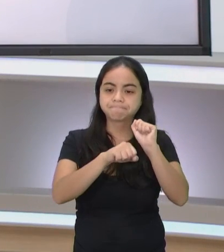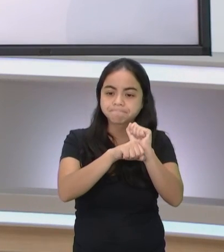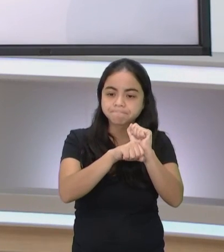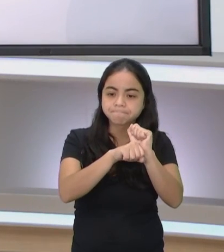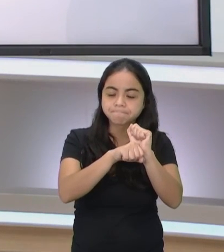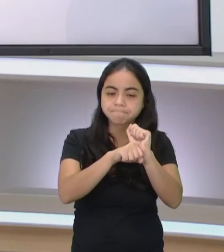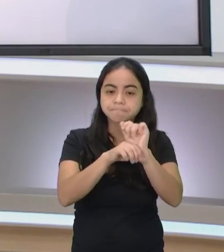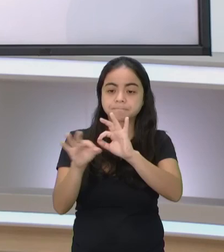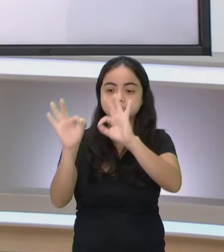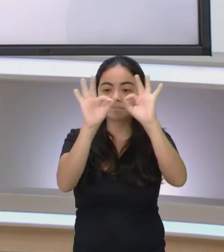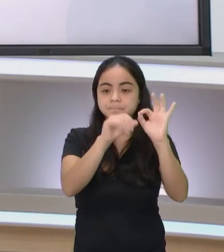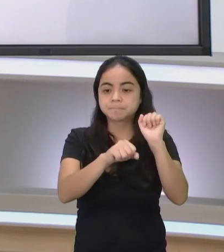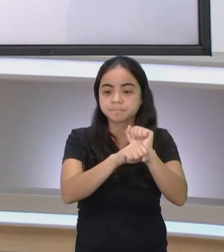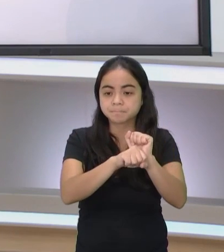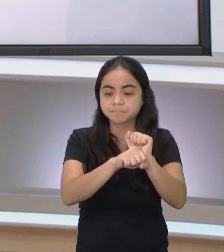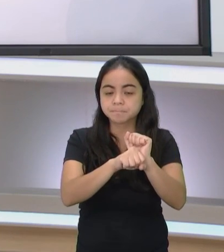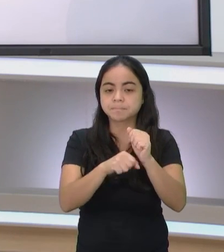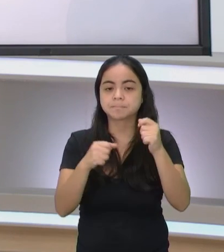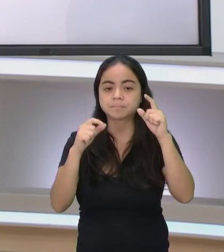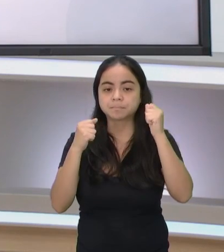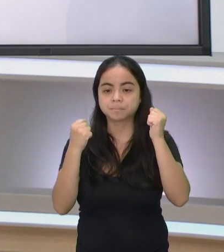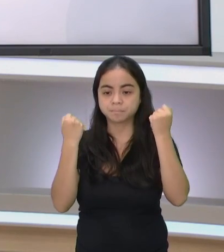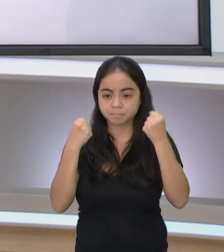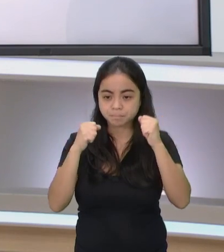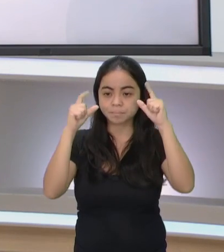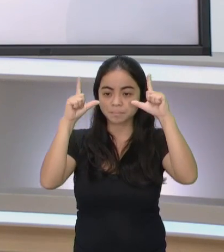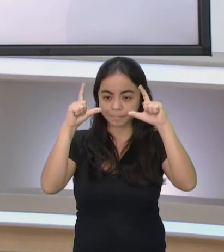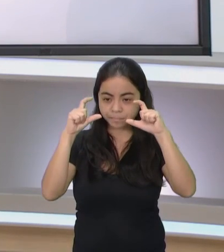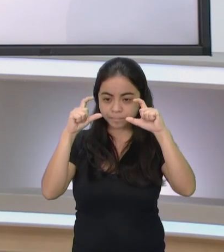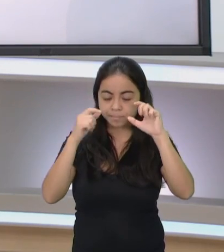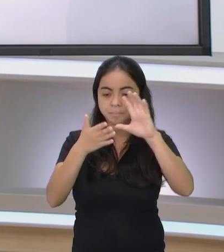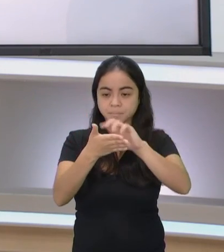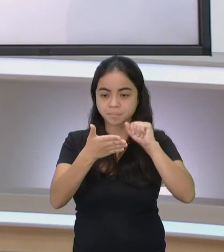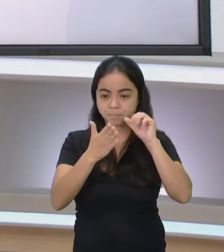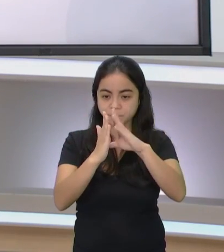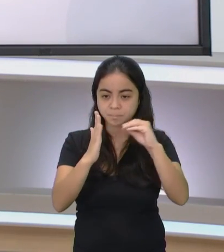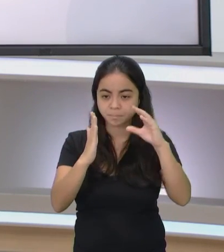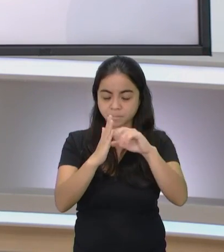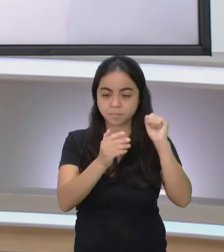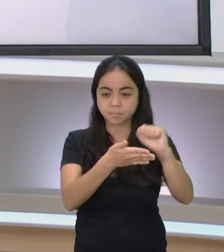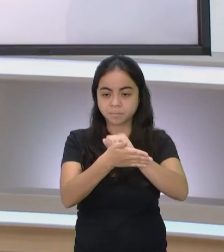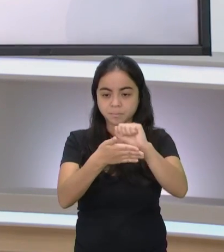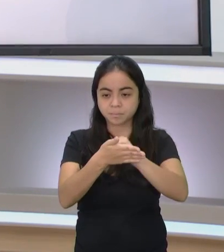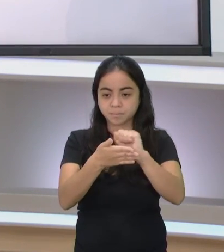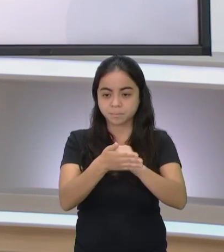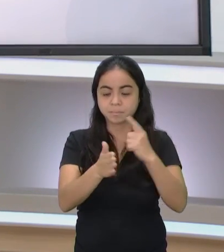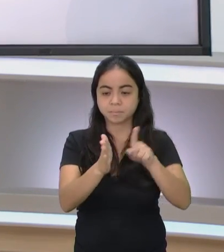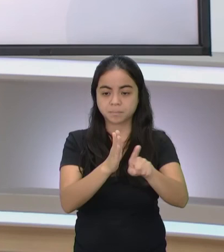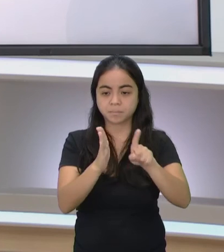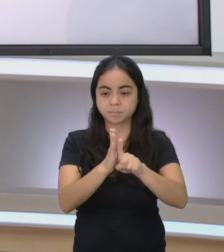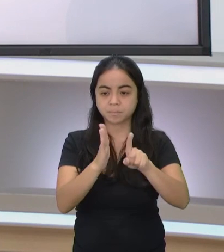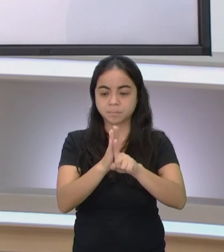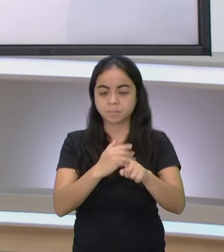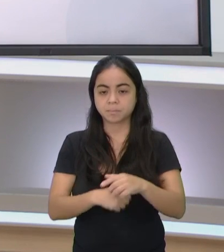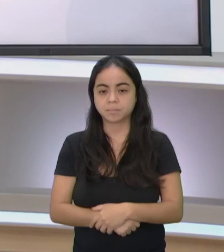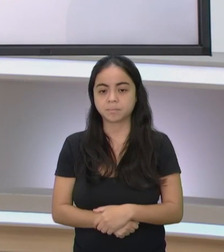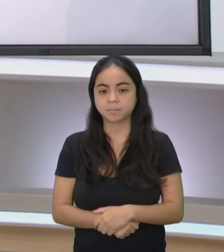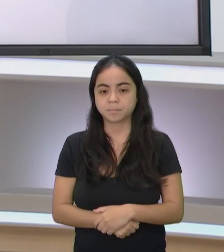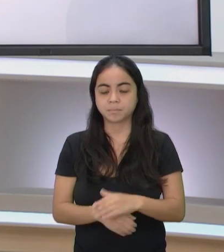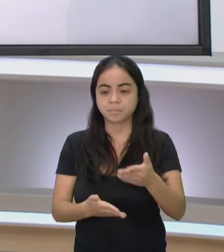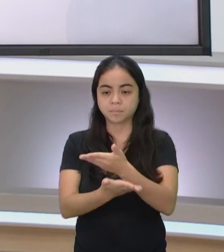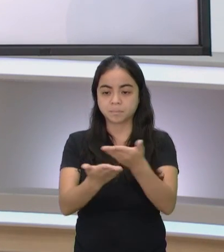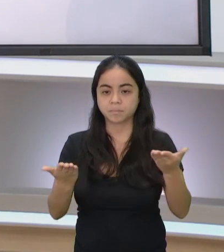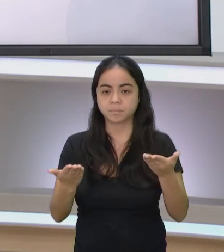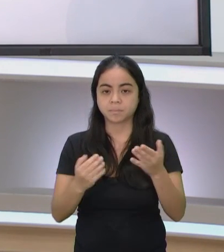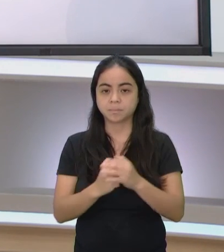vocês estão vendo, tirar foto, copiar aí no diário de bordo aí a pergunta. Então eu vou deixar aí